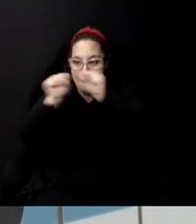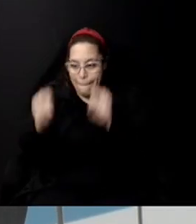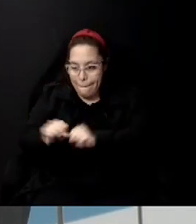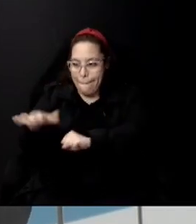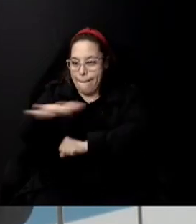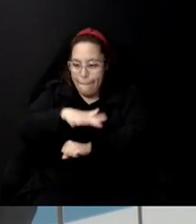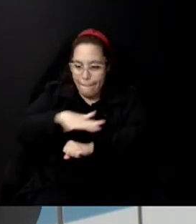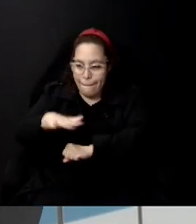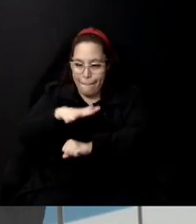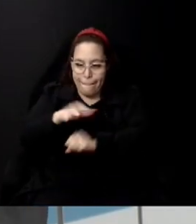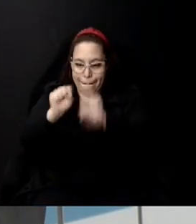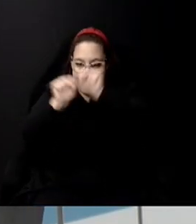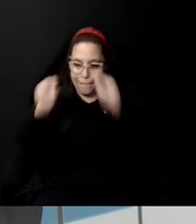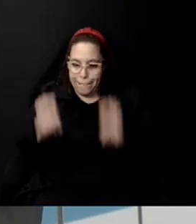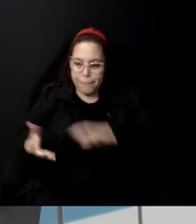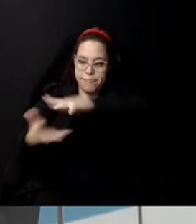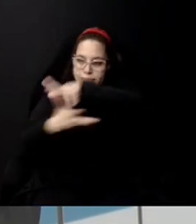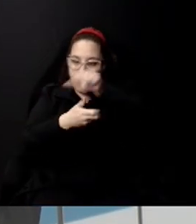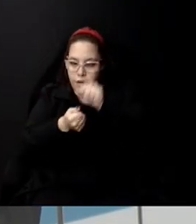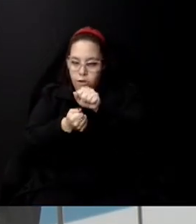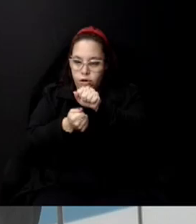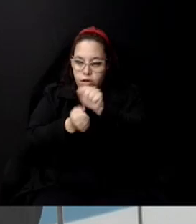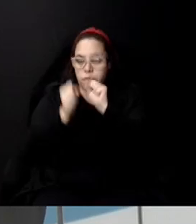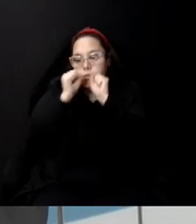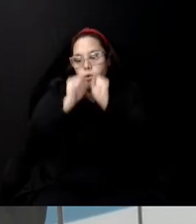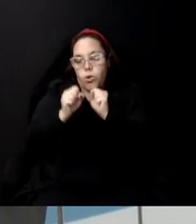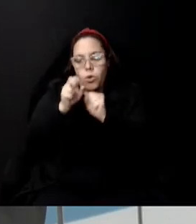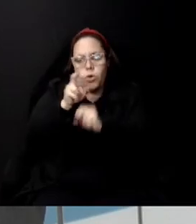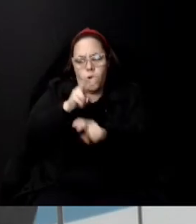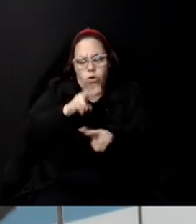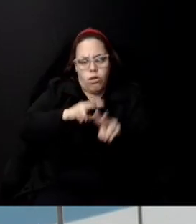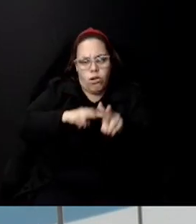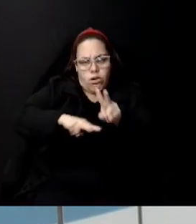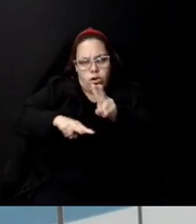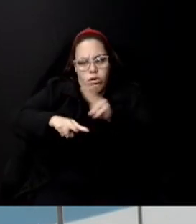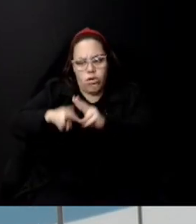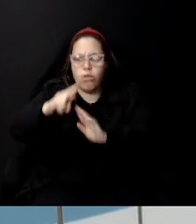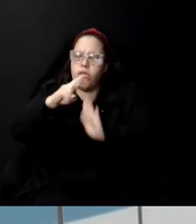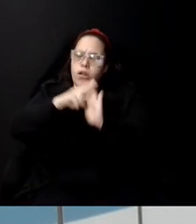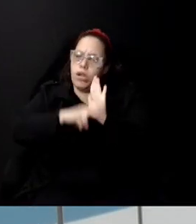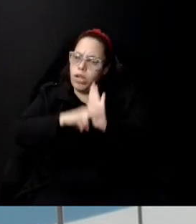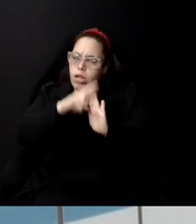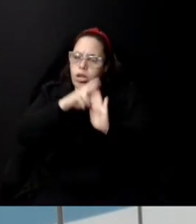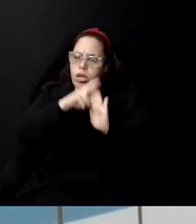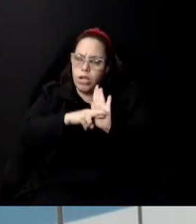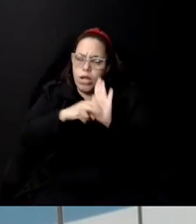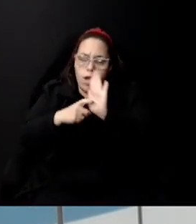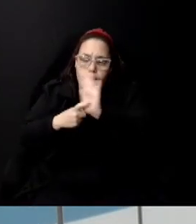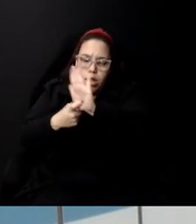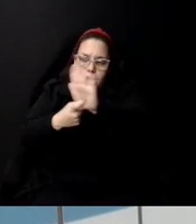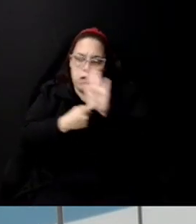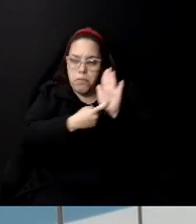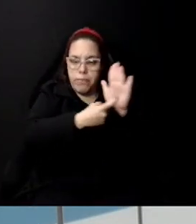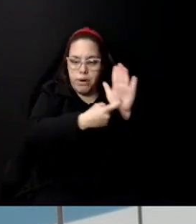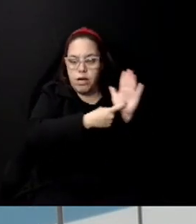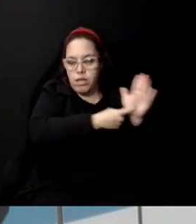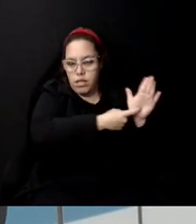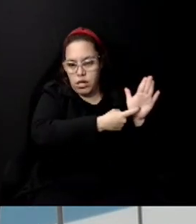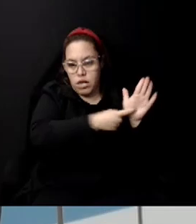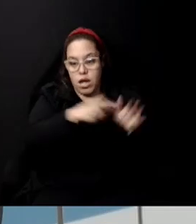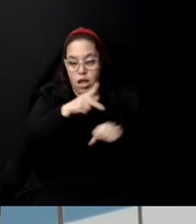sistema global podem olhar esses casos, fazer relatórios e apresentar ao país